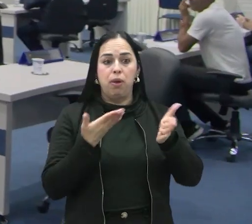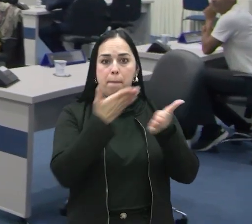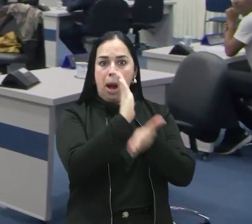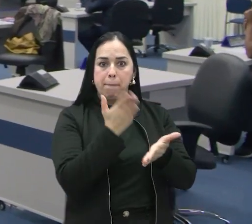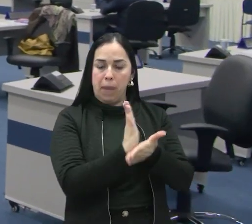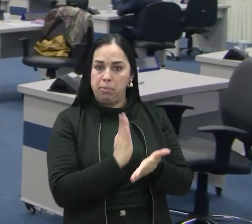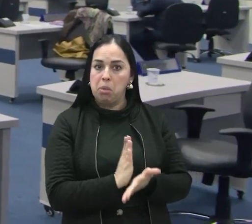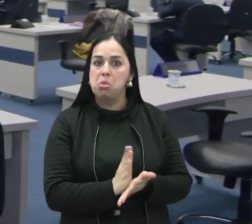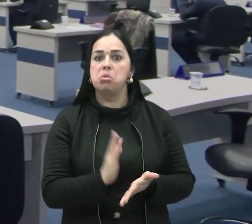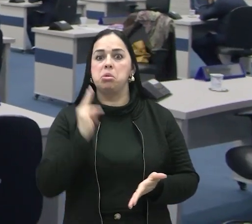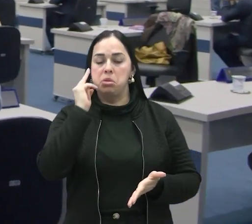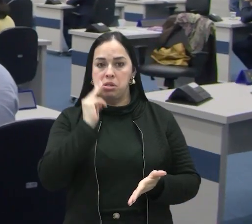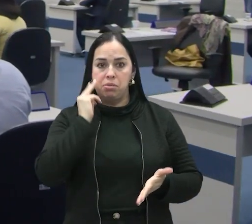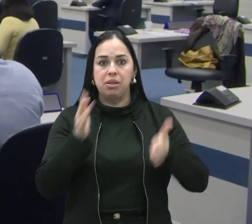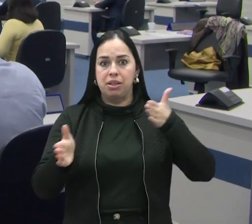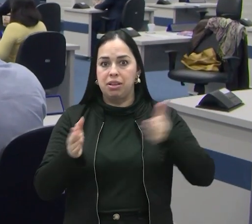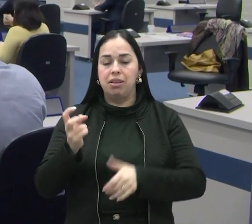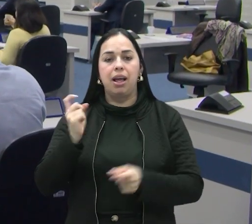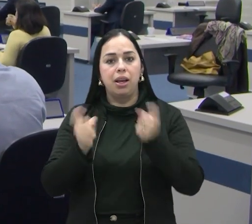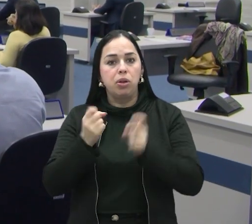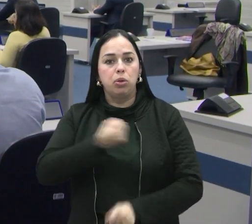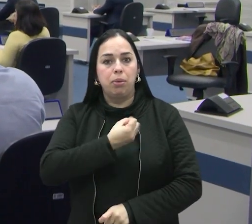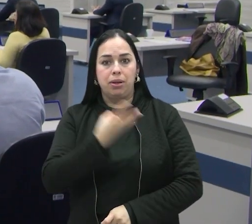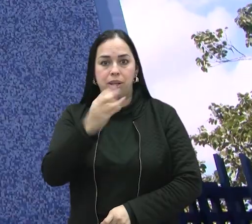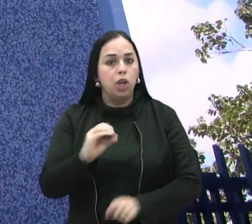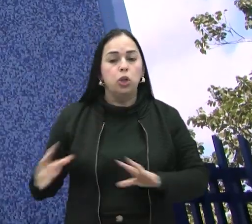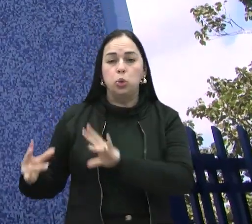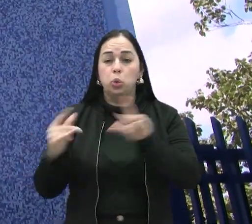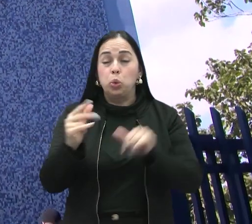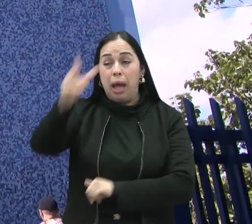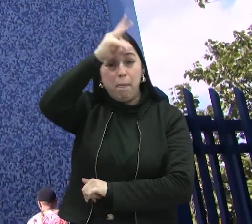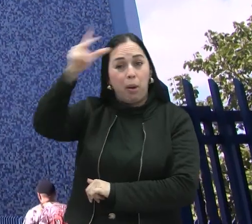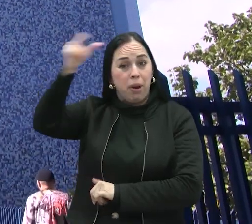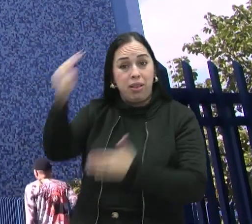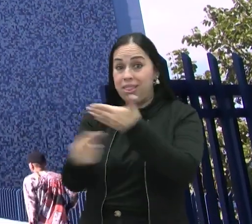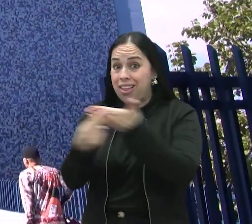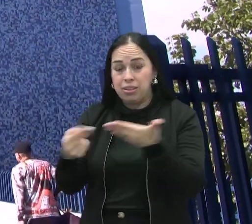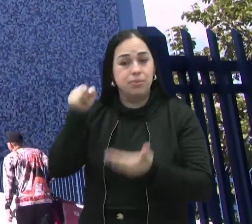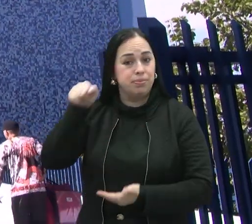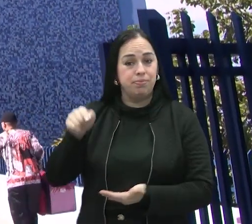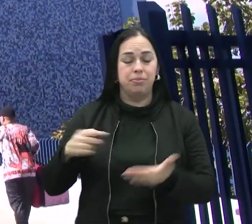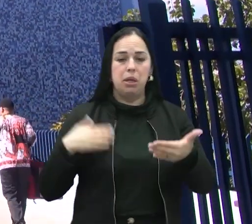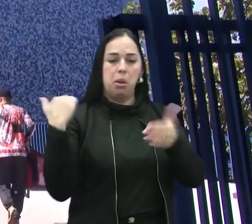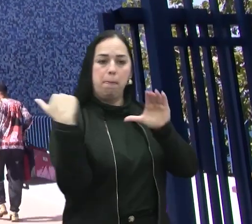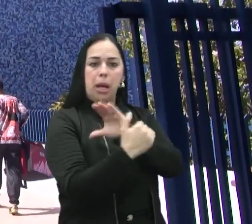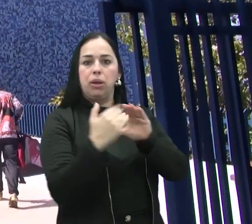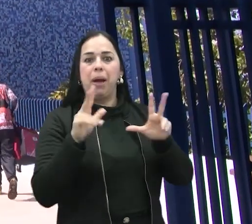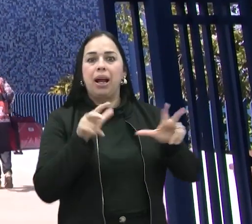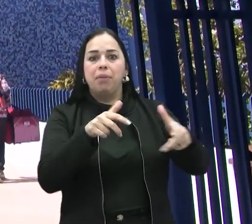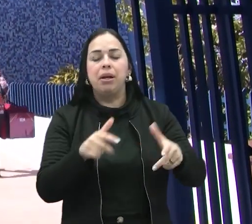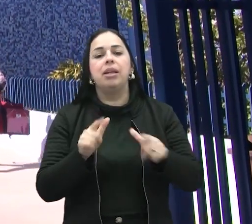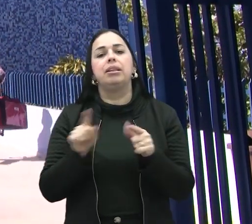aprovados pelos vereadores durante a 30ª sessão do ano. Todos foram encaminhados pelo Poder Executivo e a